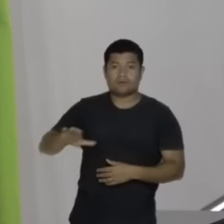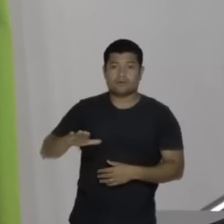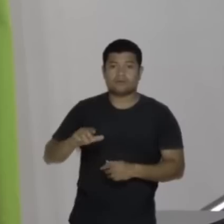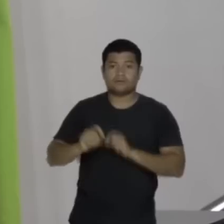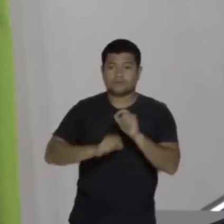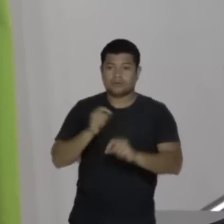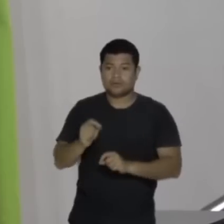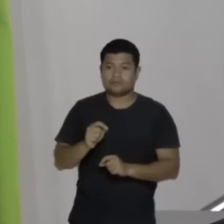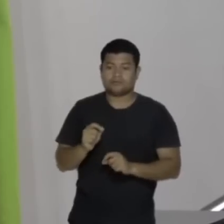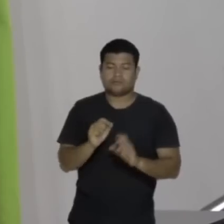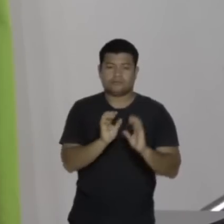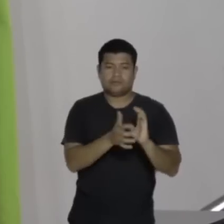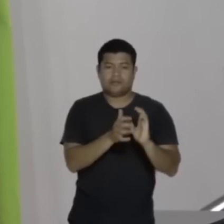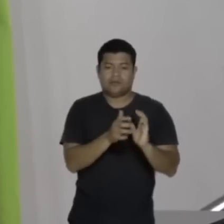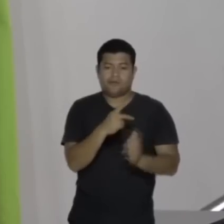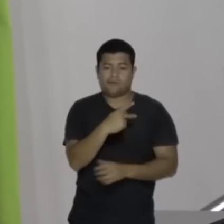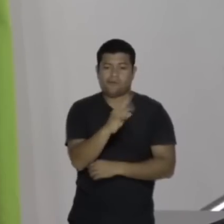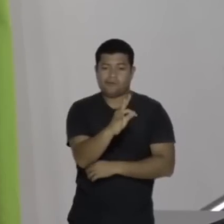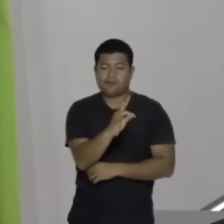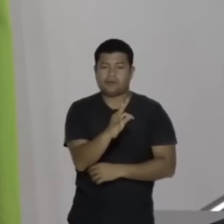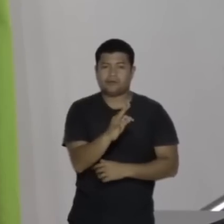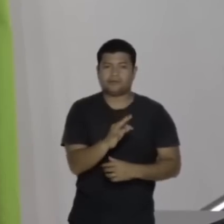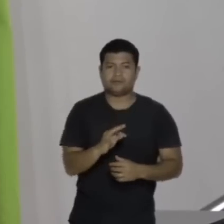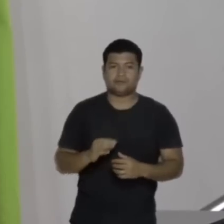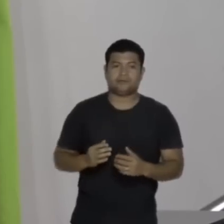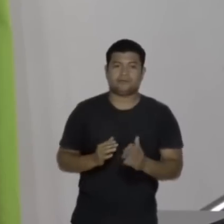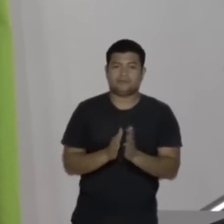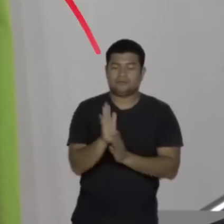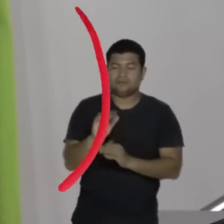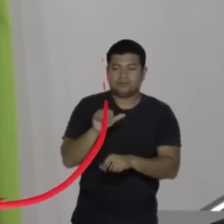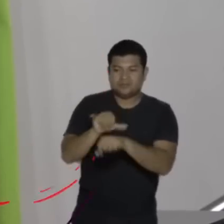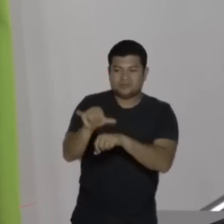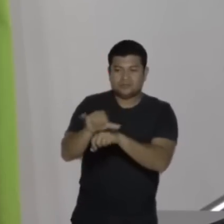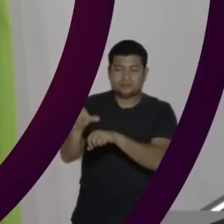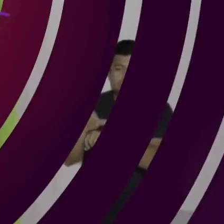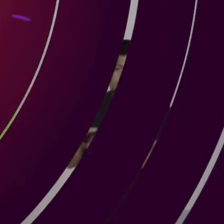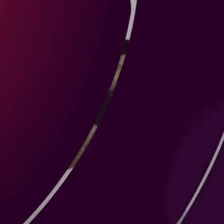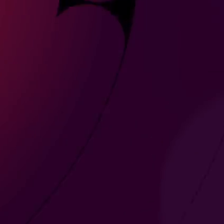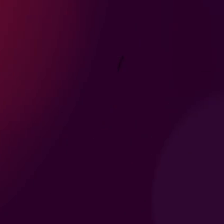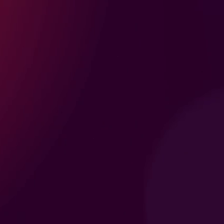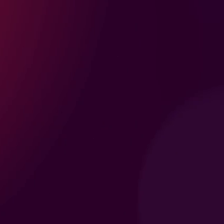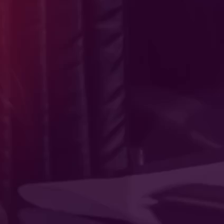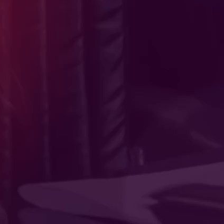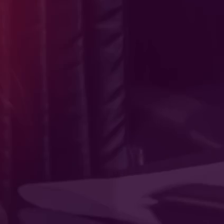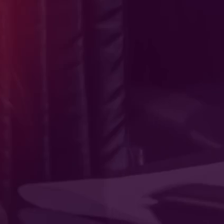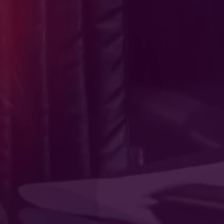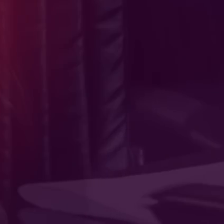Então, estou sempre à disposição dos meus eleitores para esse tipo de denúncia. Muito obrigada, senhor presidente.